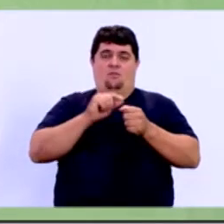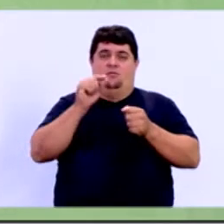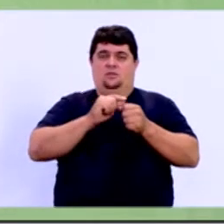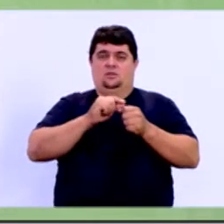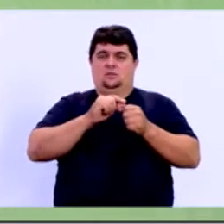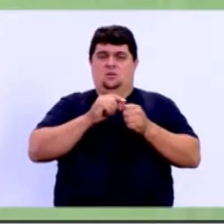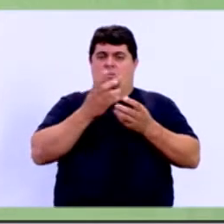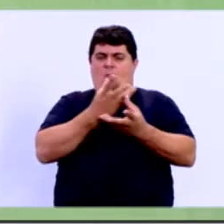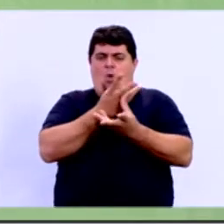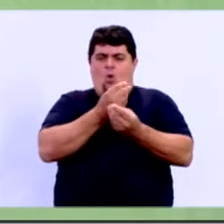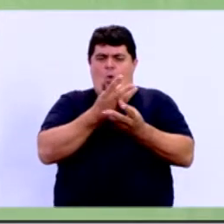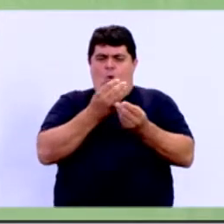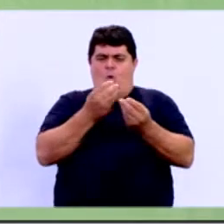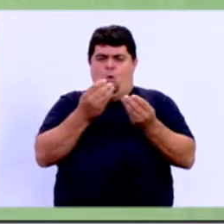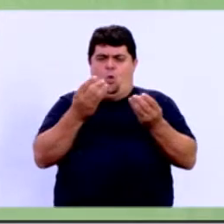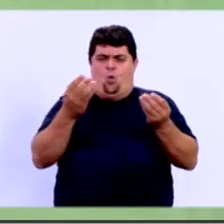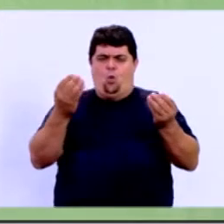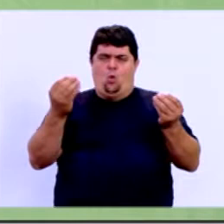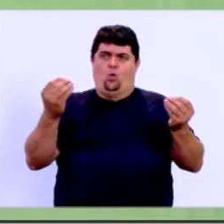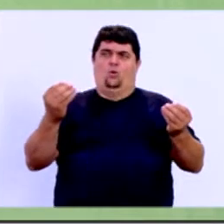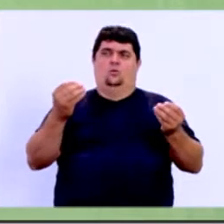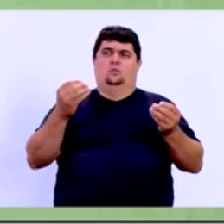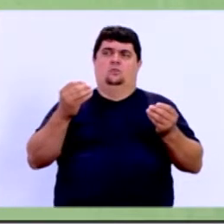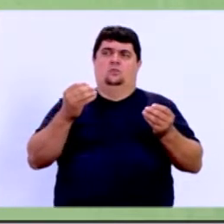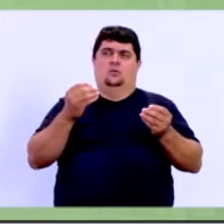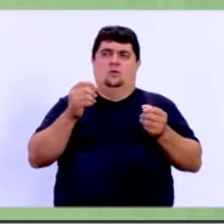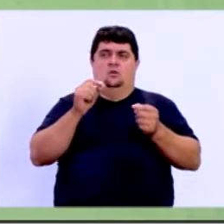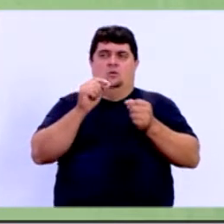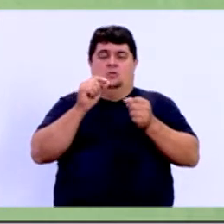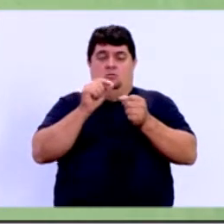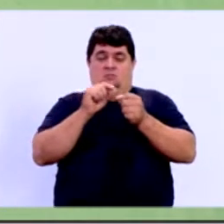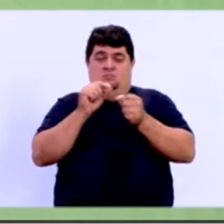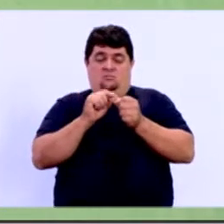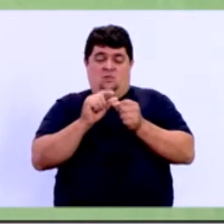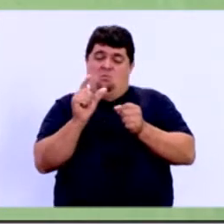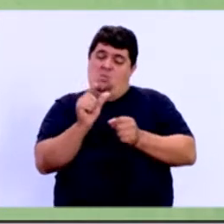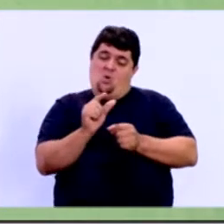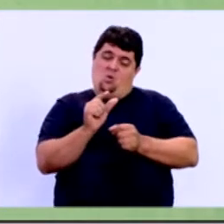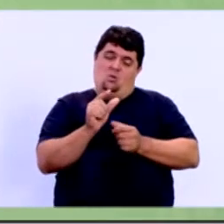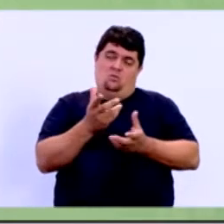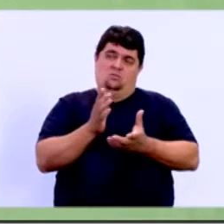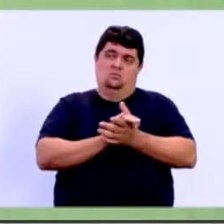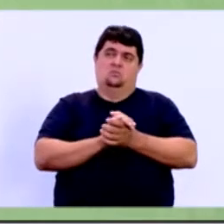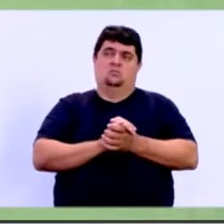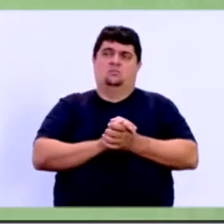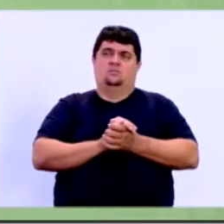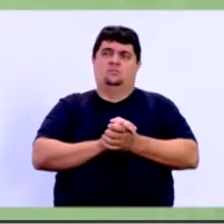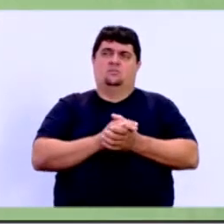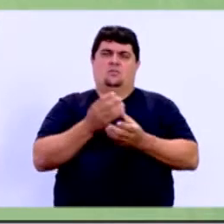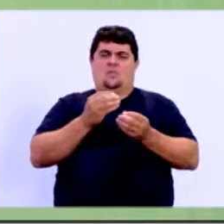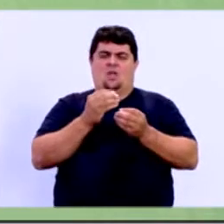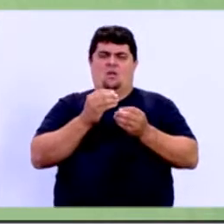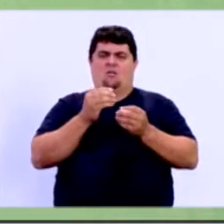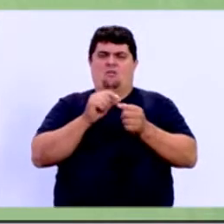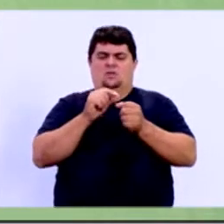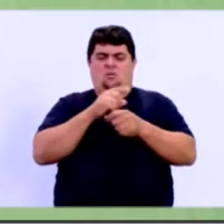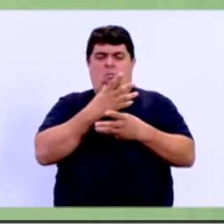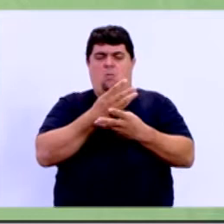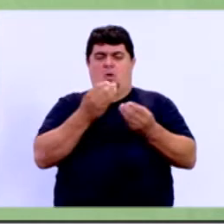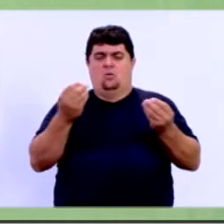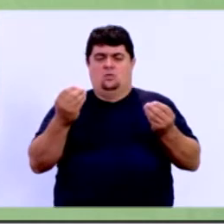em larga escala, a fabricação em pequena escala. O que é a fabricação em larga escala? É